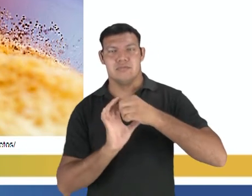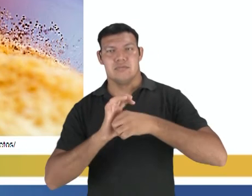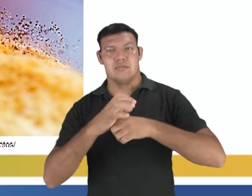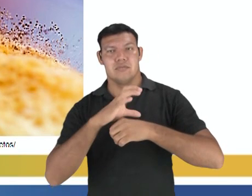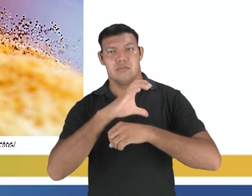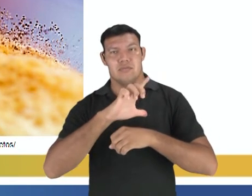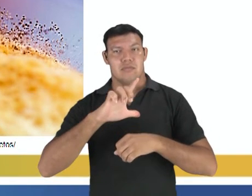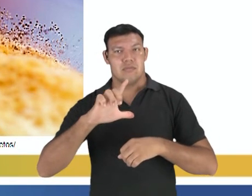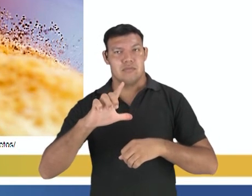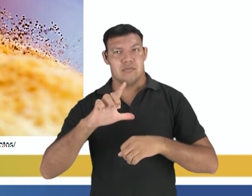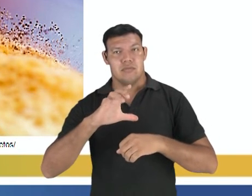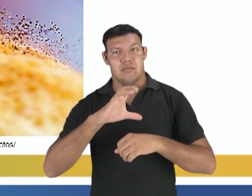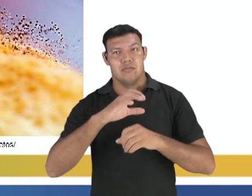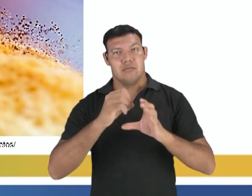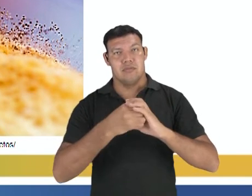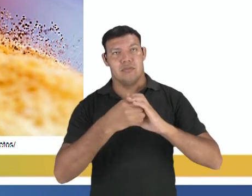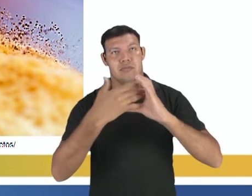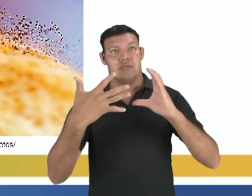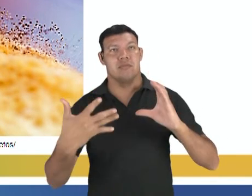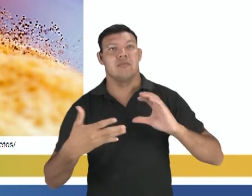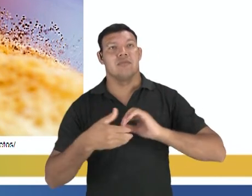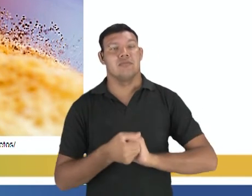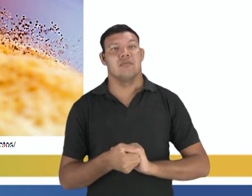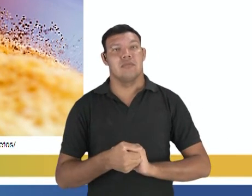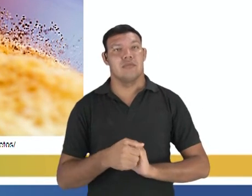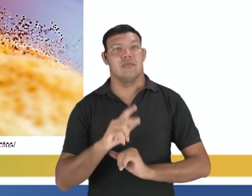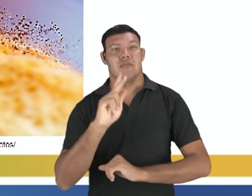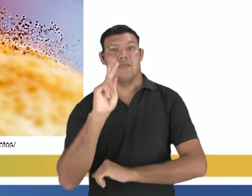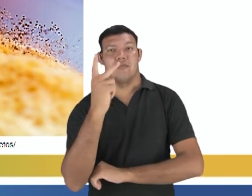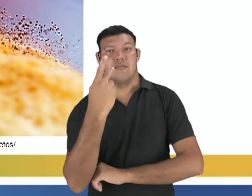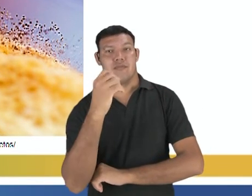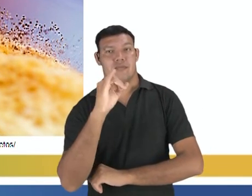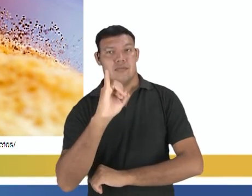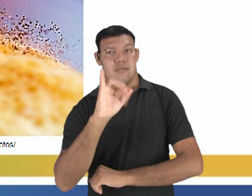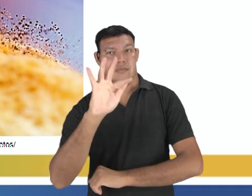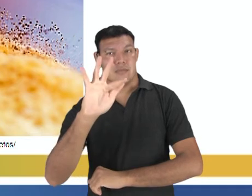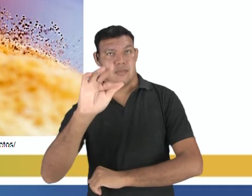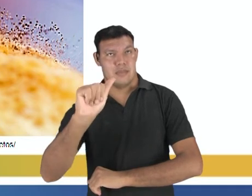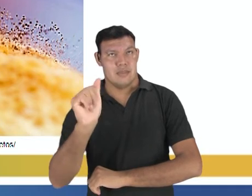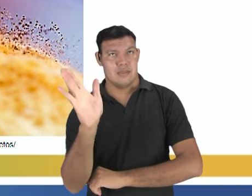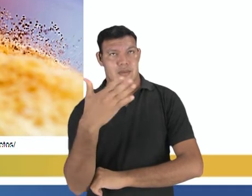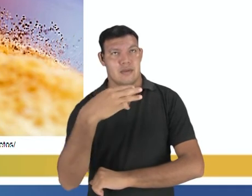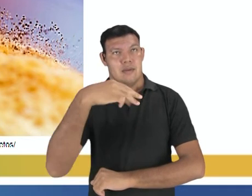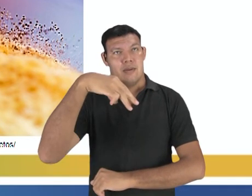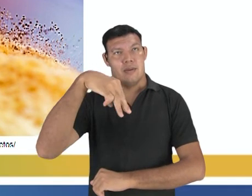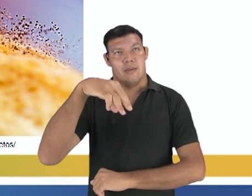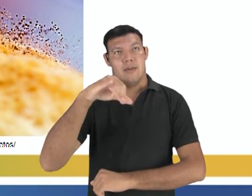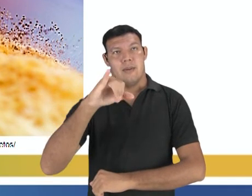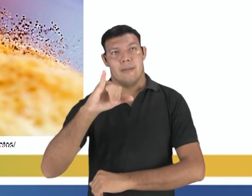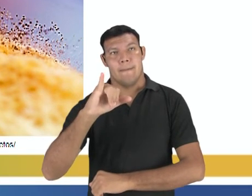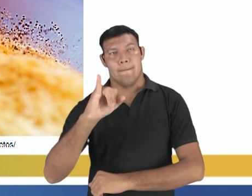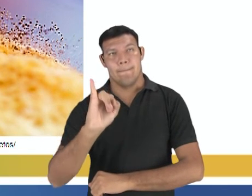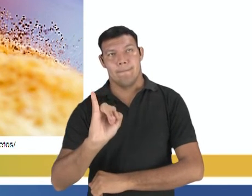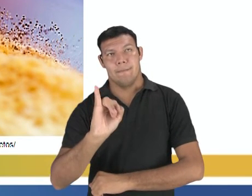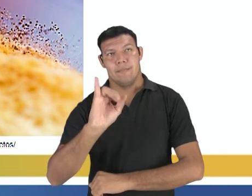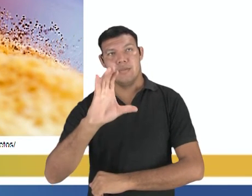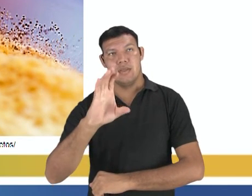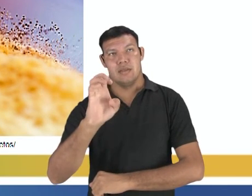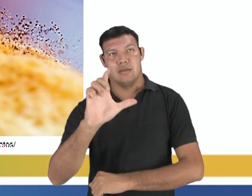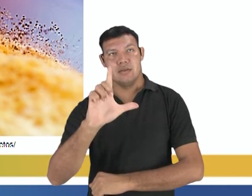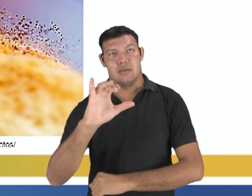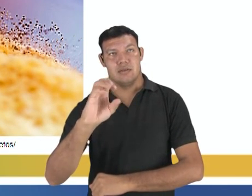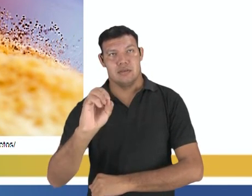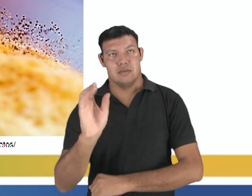aí hifas, micélios e podem ter hifas septadas ou não septadas. Essa hifa é a